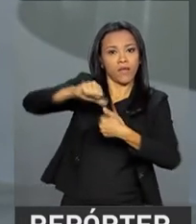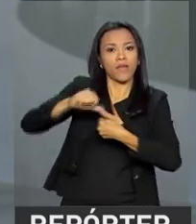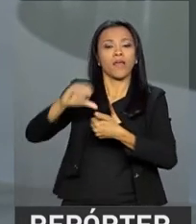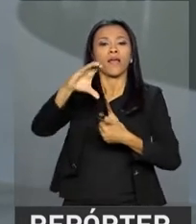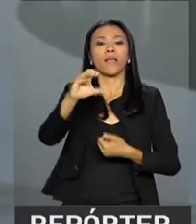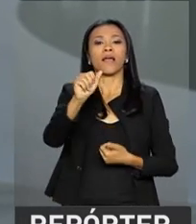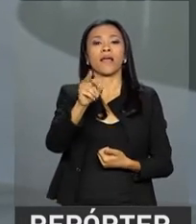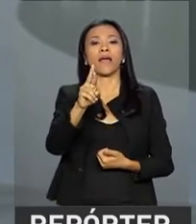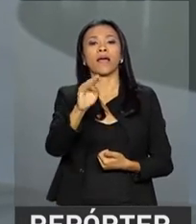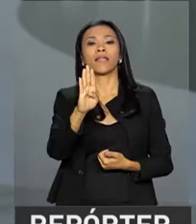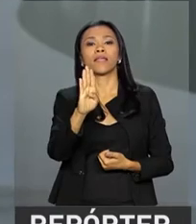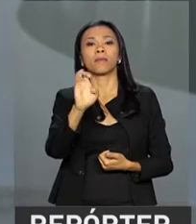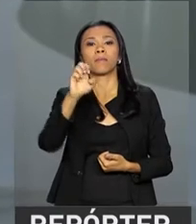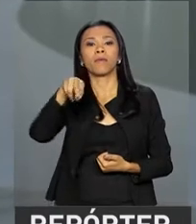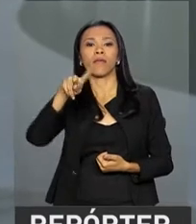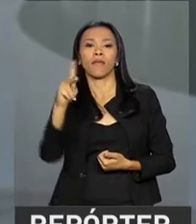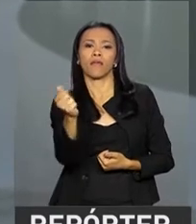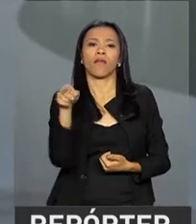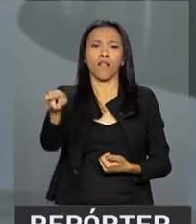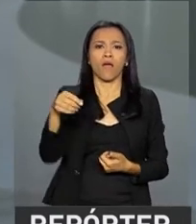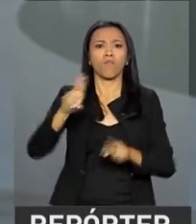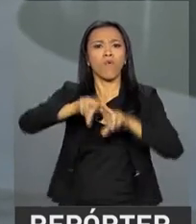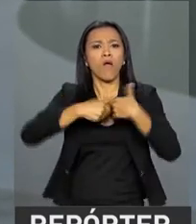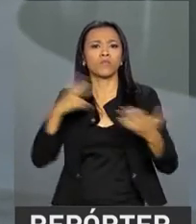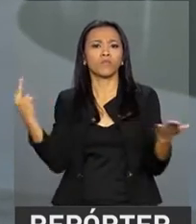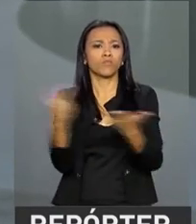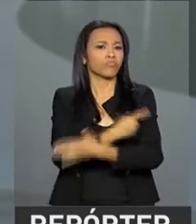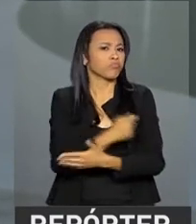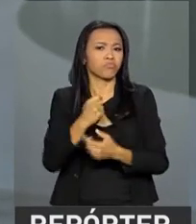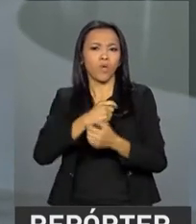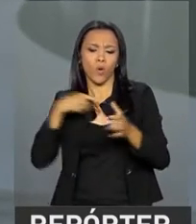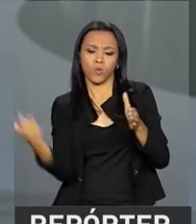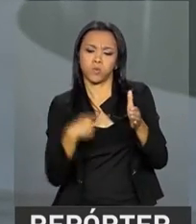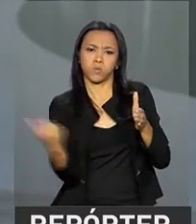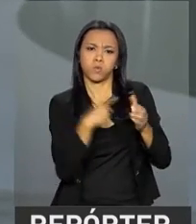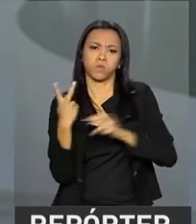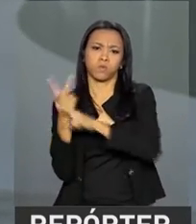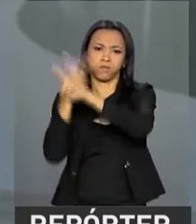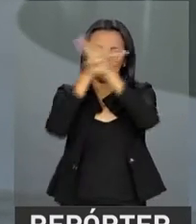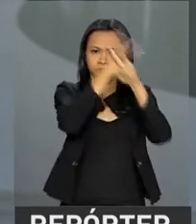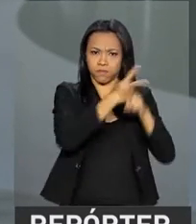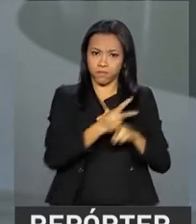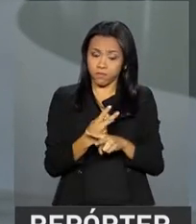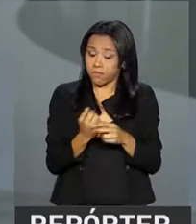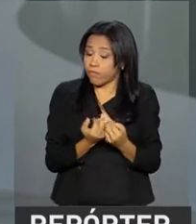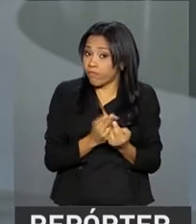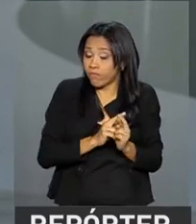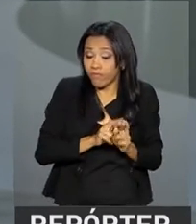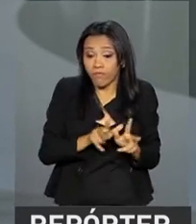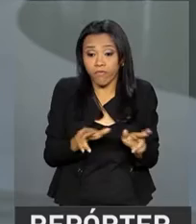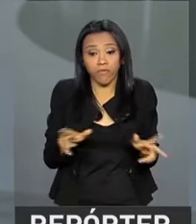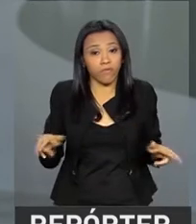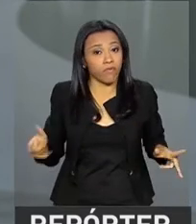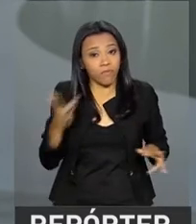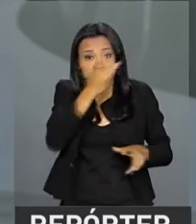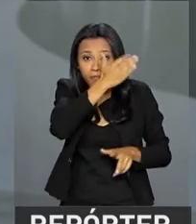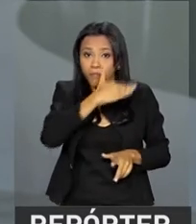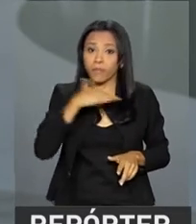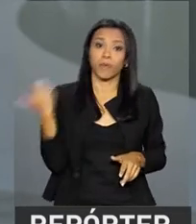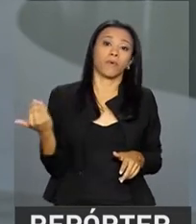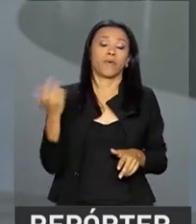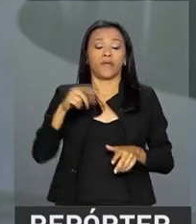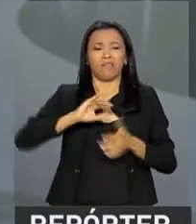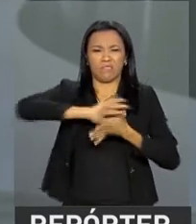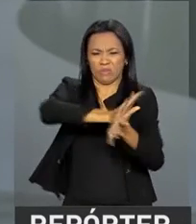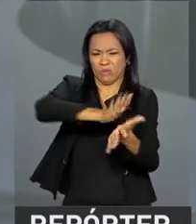São Martinho, depois da passagem do furacão Irma, que a gente lembra, deixou aí dezenas de mortos e feridos e um rastro de